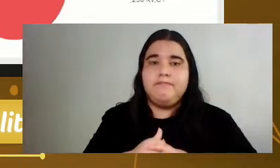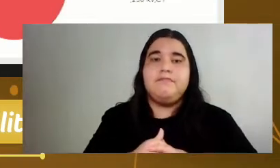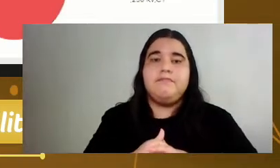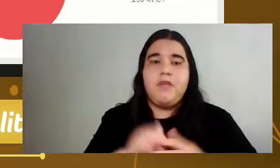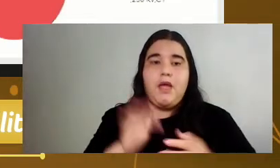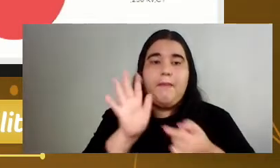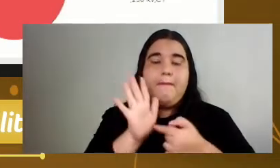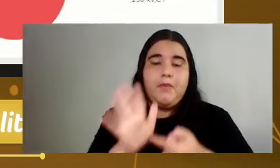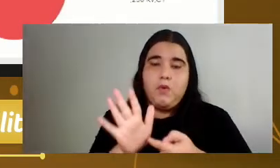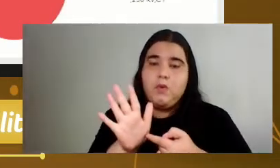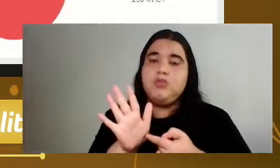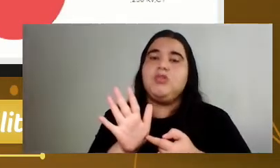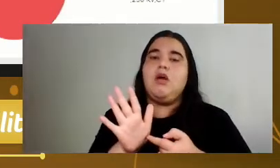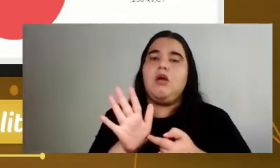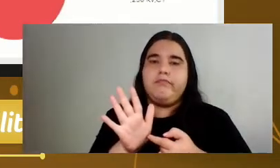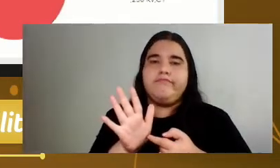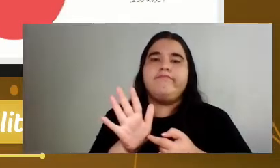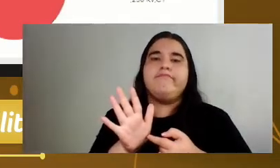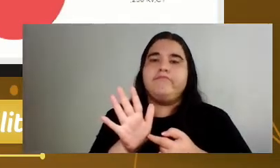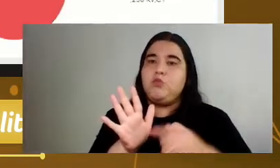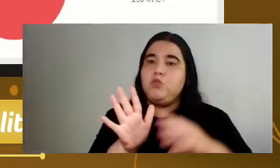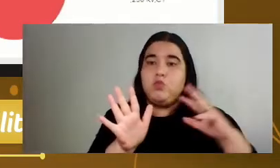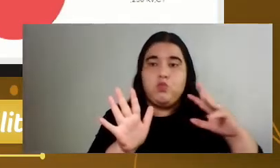mostra tudo que tem nessa linha aqui.